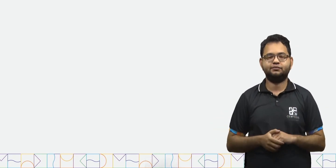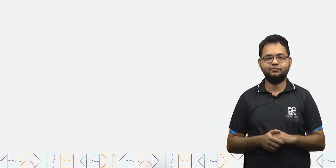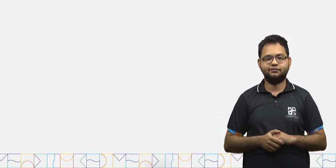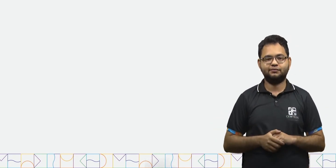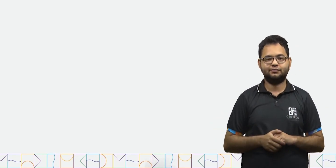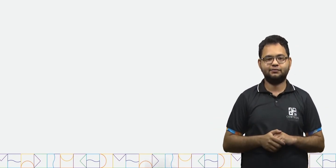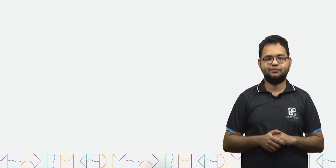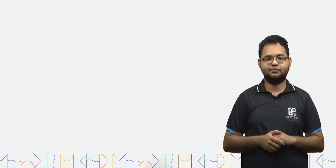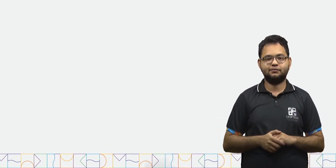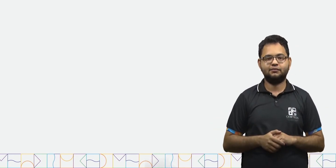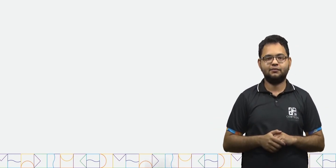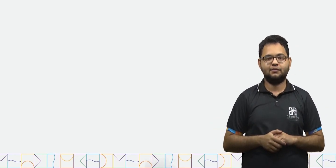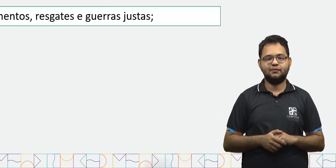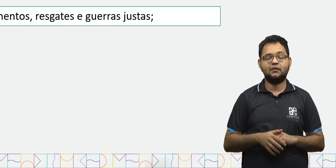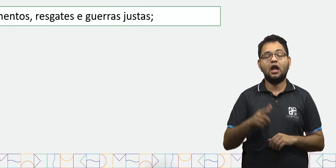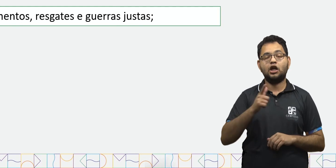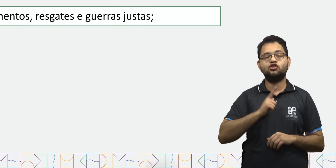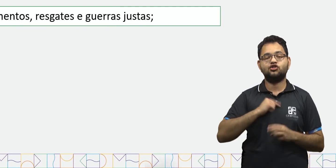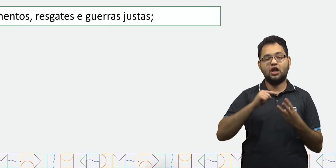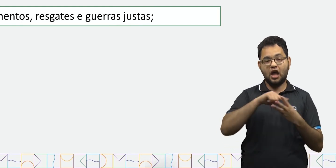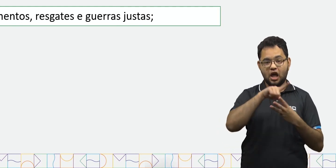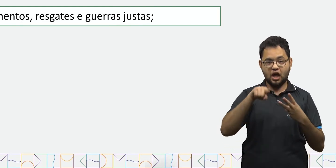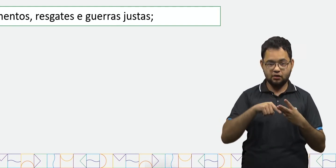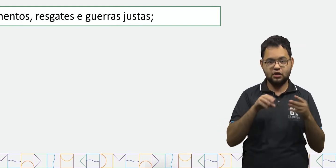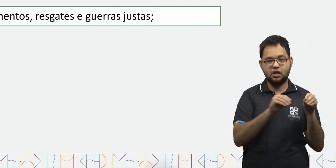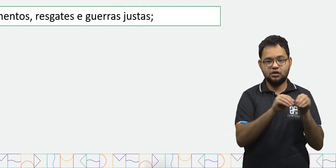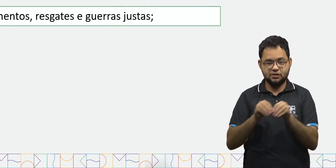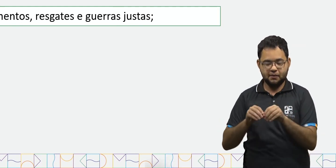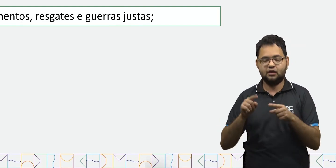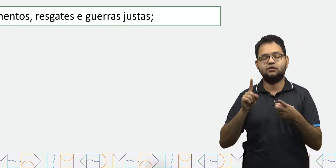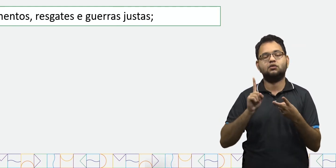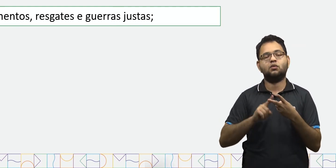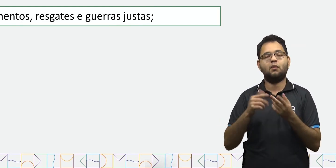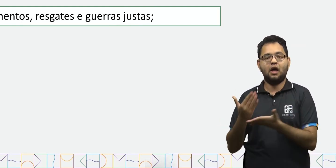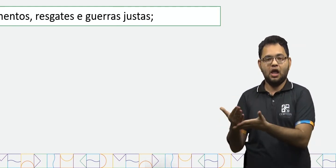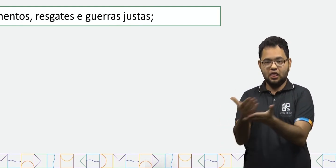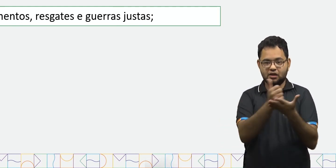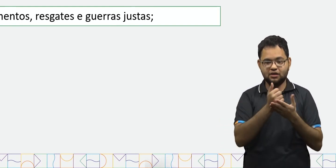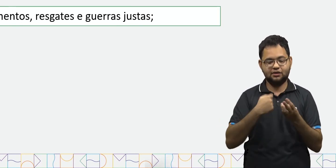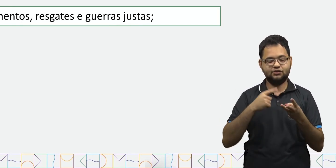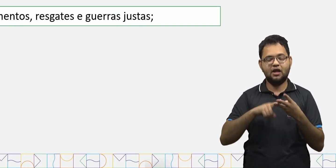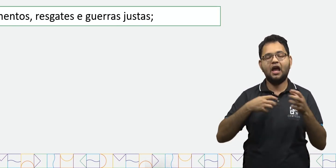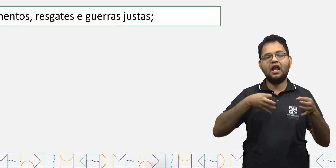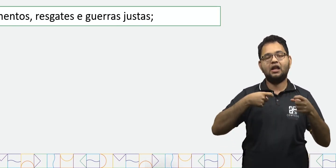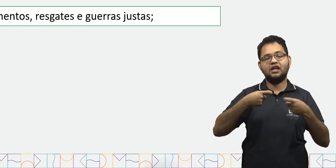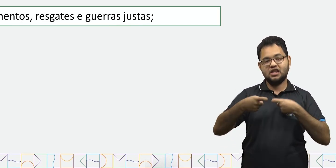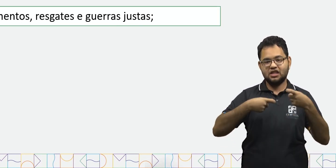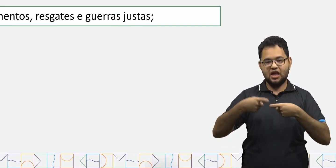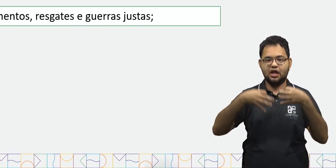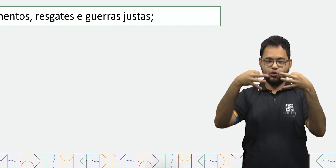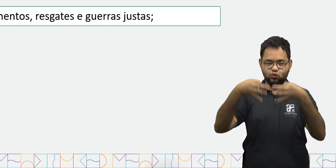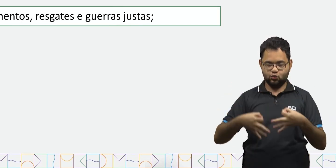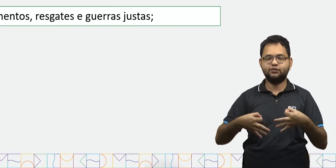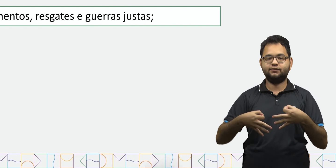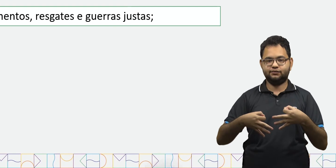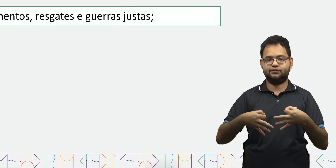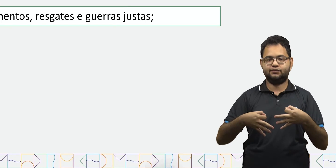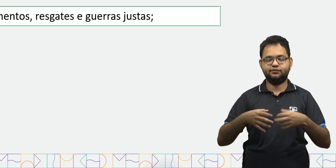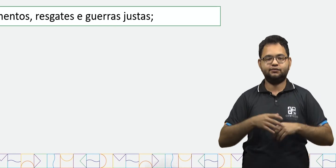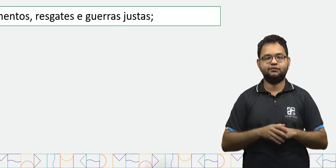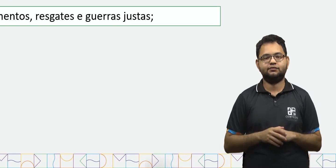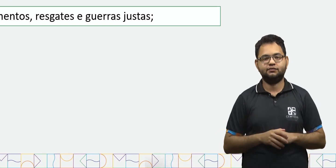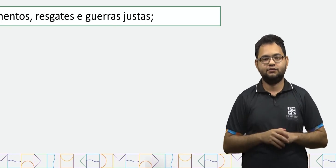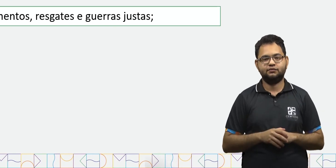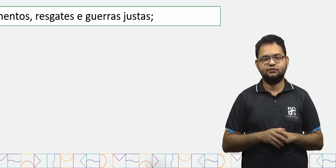trabalhar por meio dos descimentos, dos resgates ou das guerras justas, e isso provocava sempre conflitos